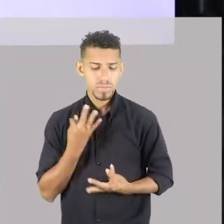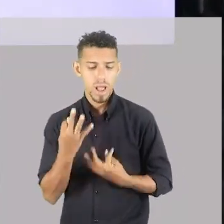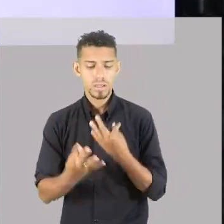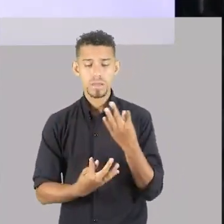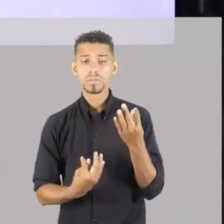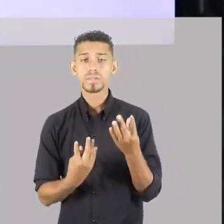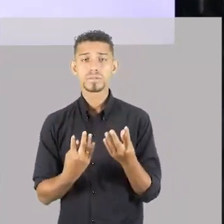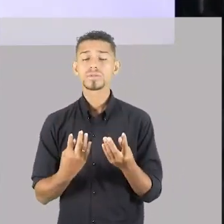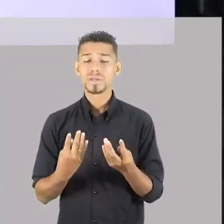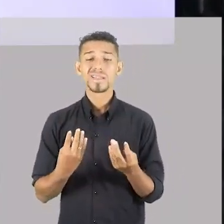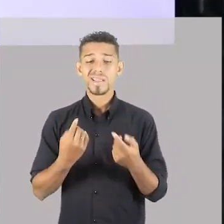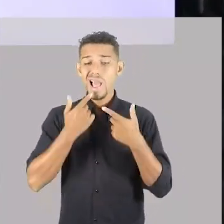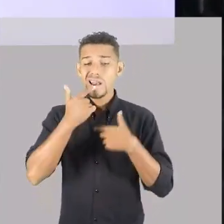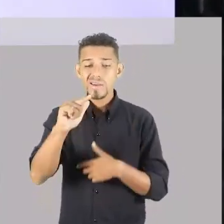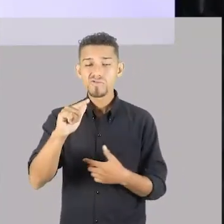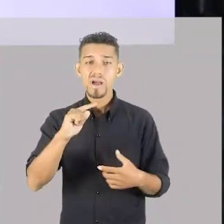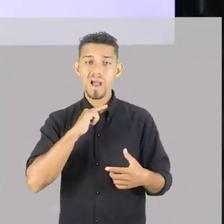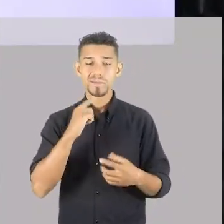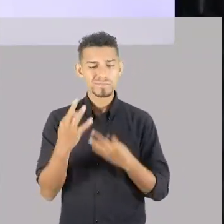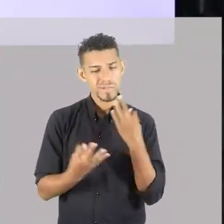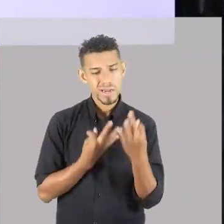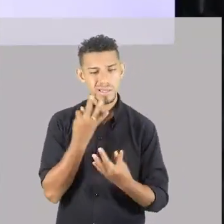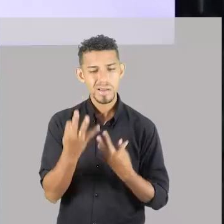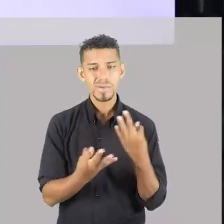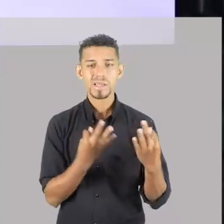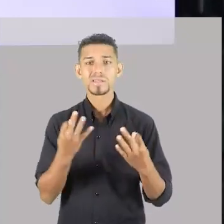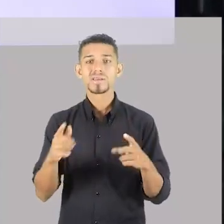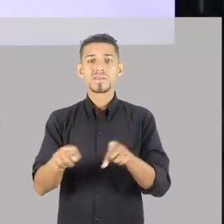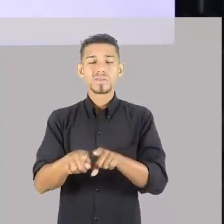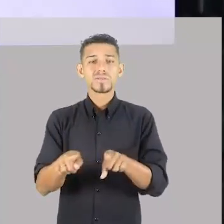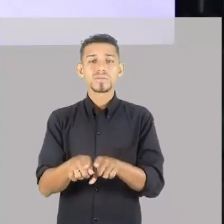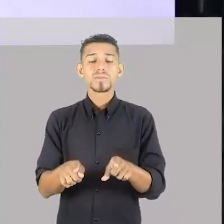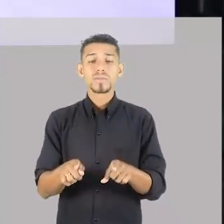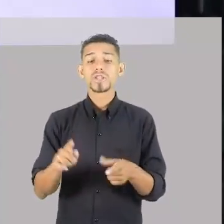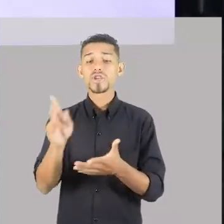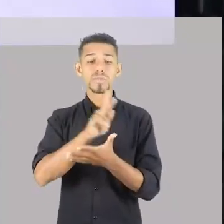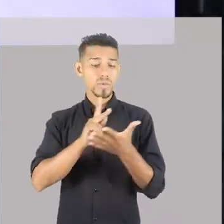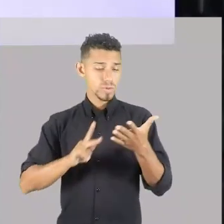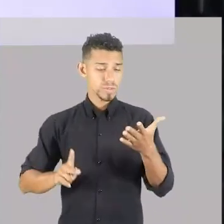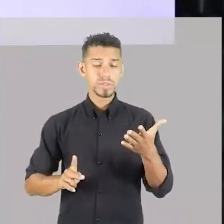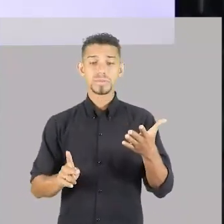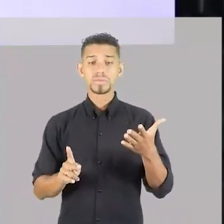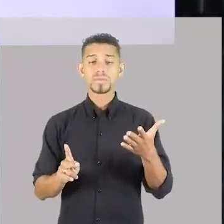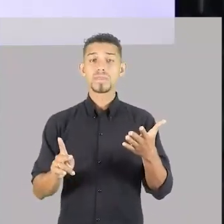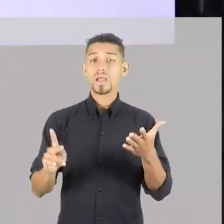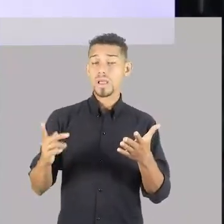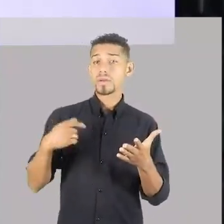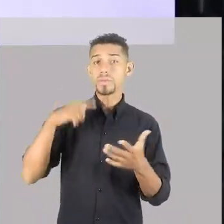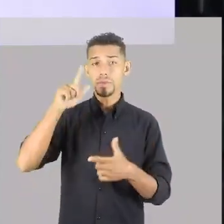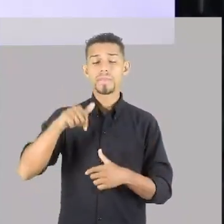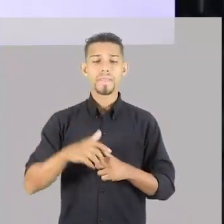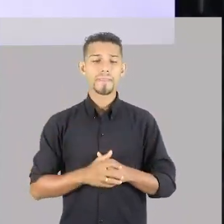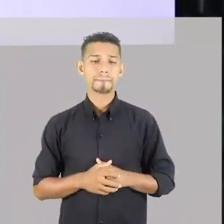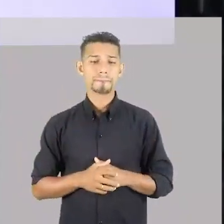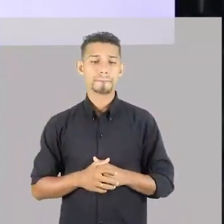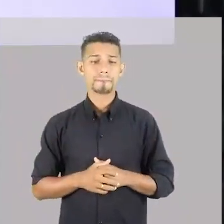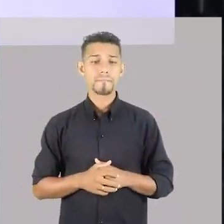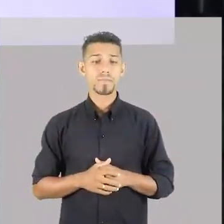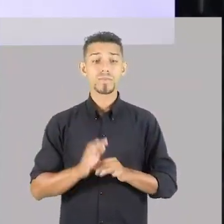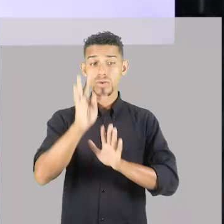da linguagem, um tratamento em termos de poesia, né? Em termos poéticos mesmo. O